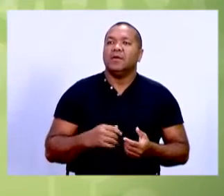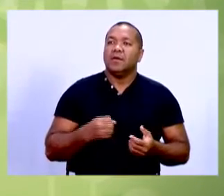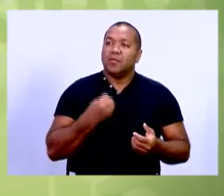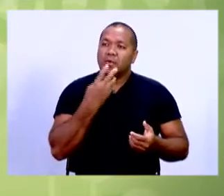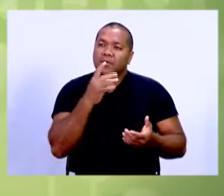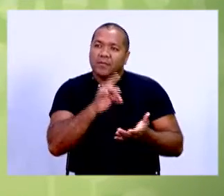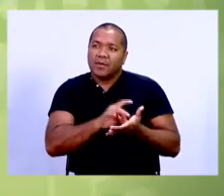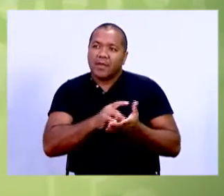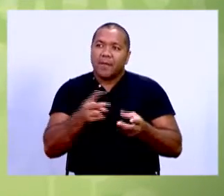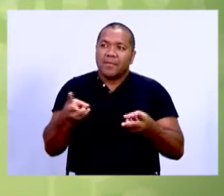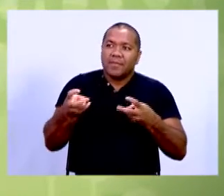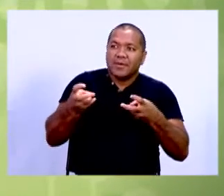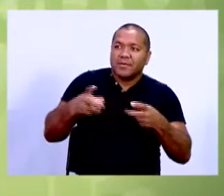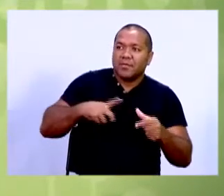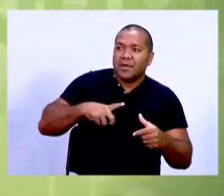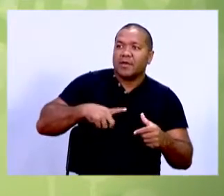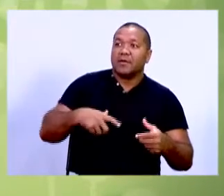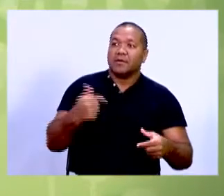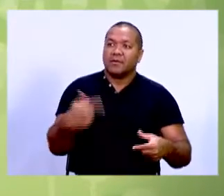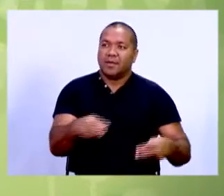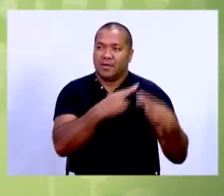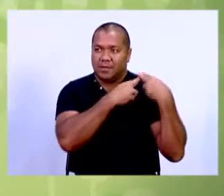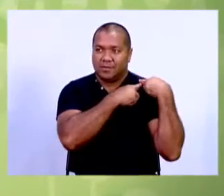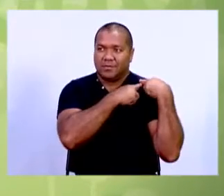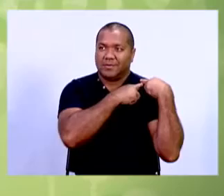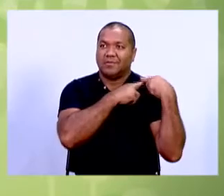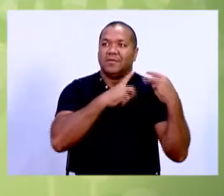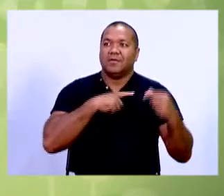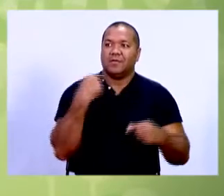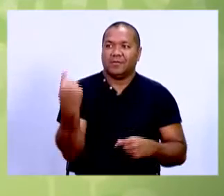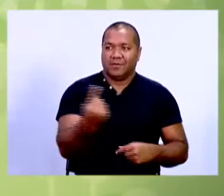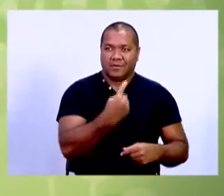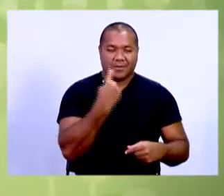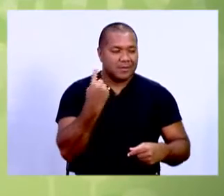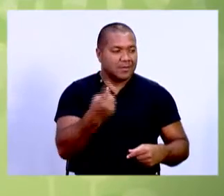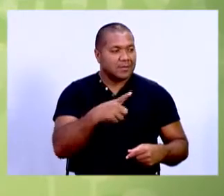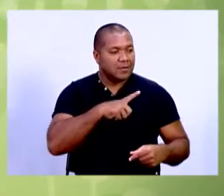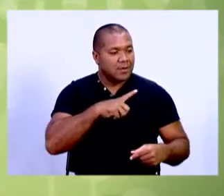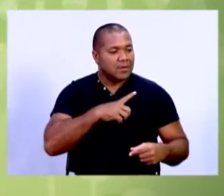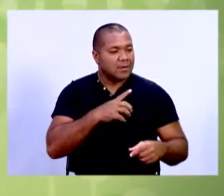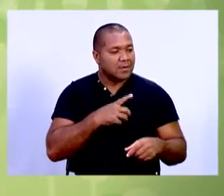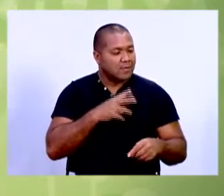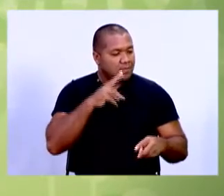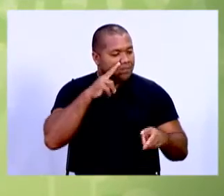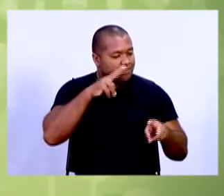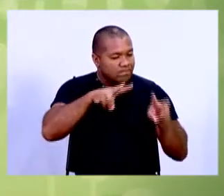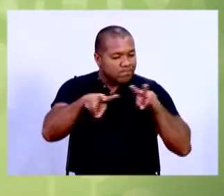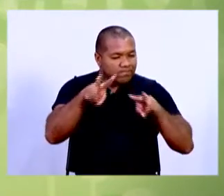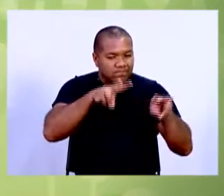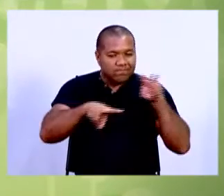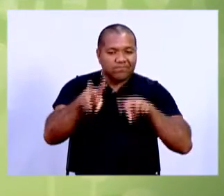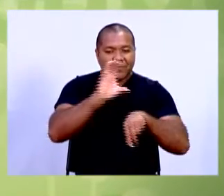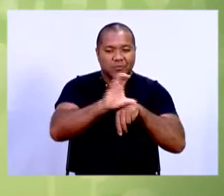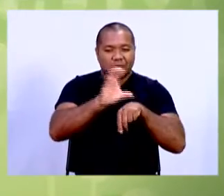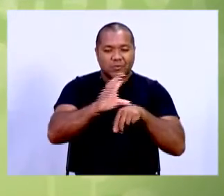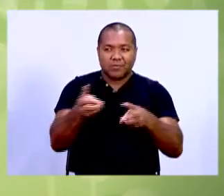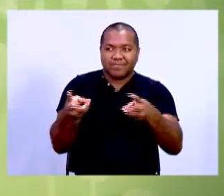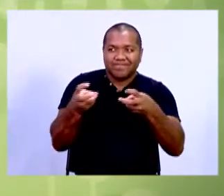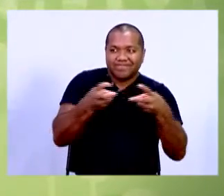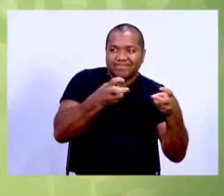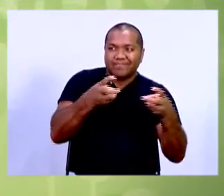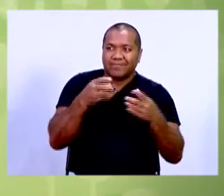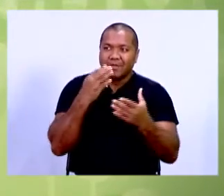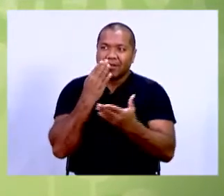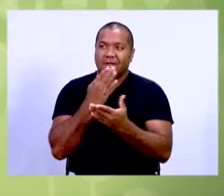que isso está sendo feito com muita responsabilidade. Vocês que estão aí acompanhando esse curso devem observar isso a cada aula, a